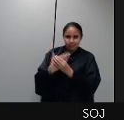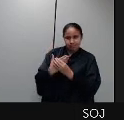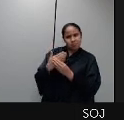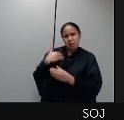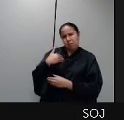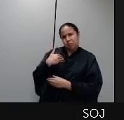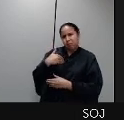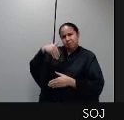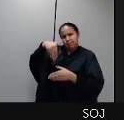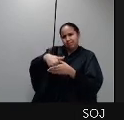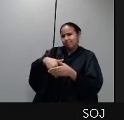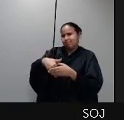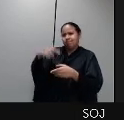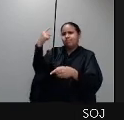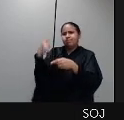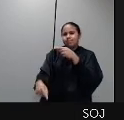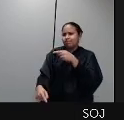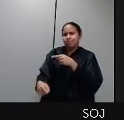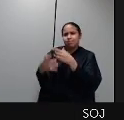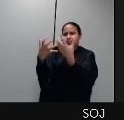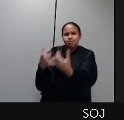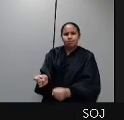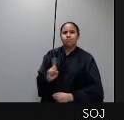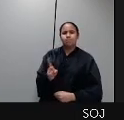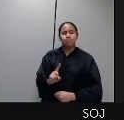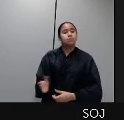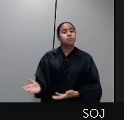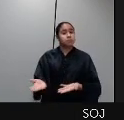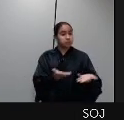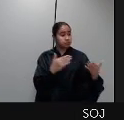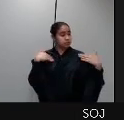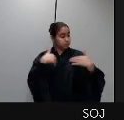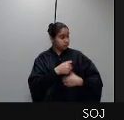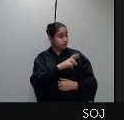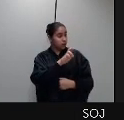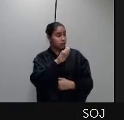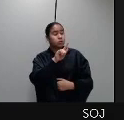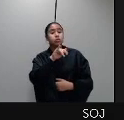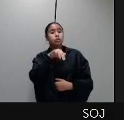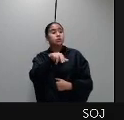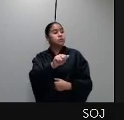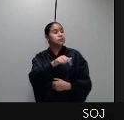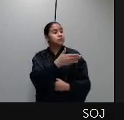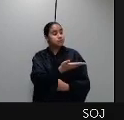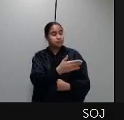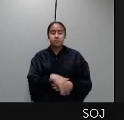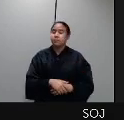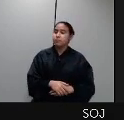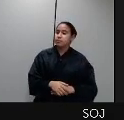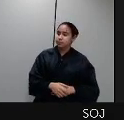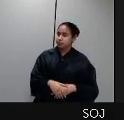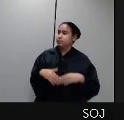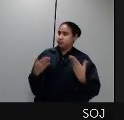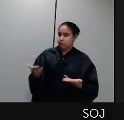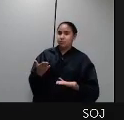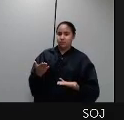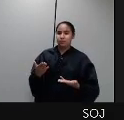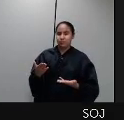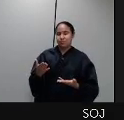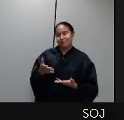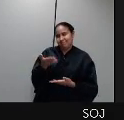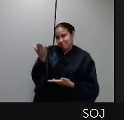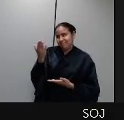é feito o início a Regina o seu presidente Então já já esposa minha a minha